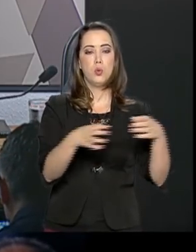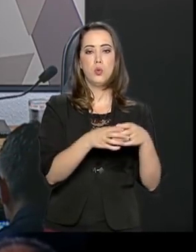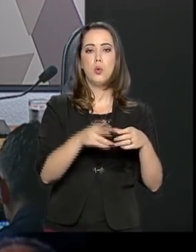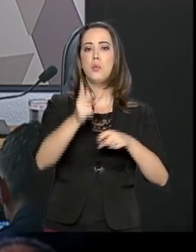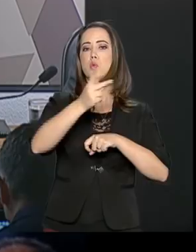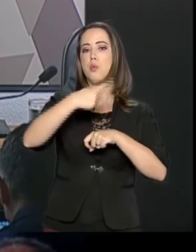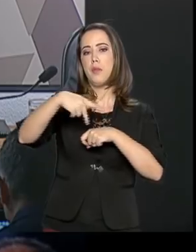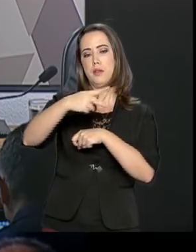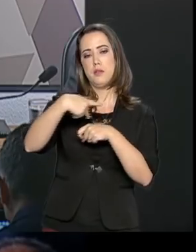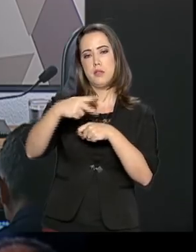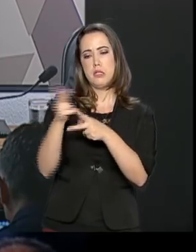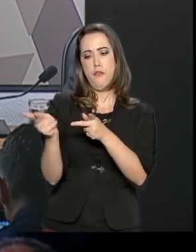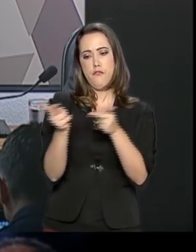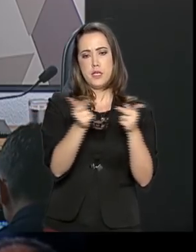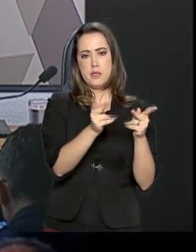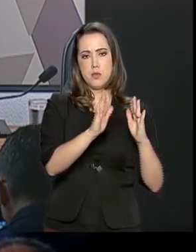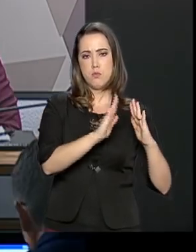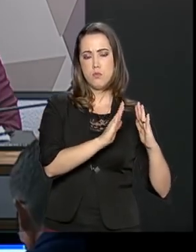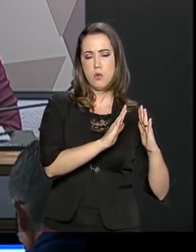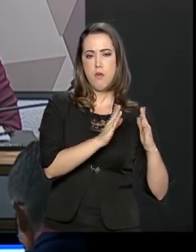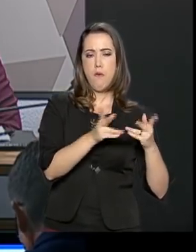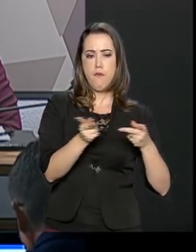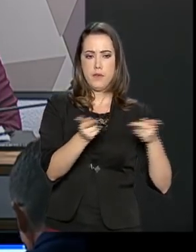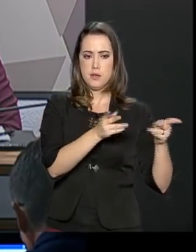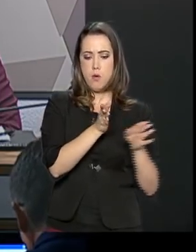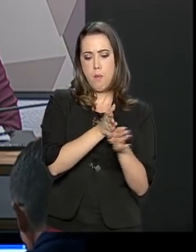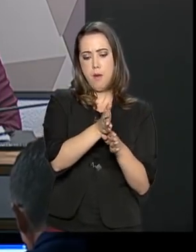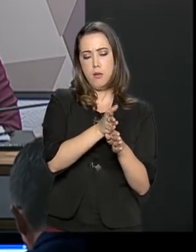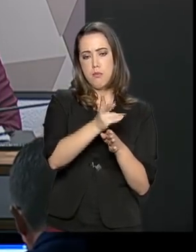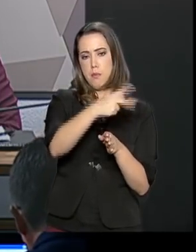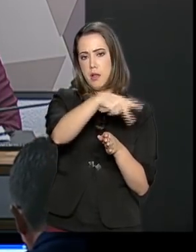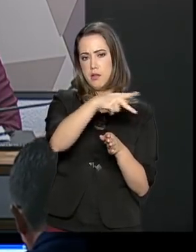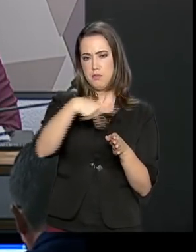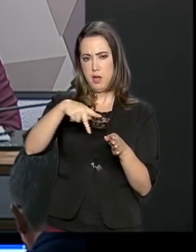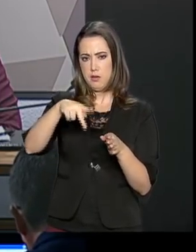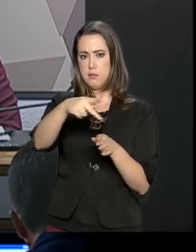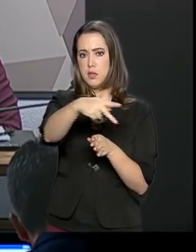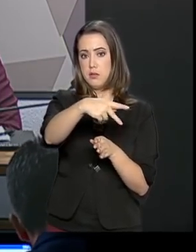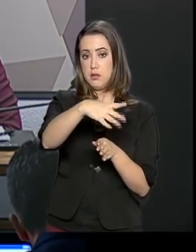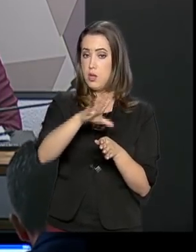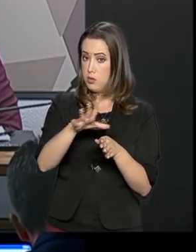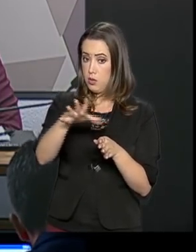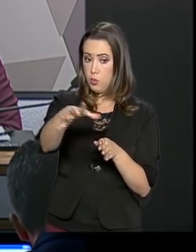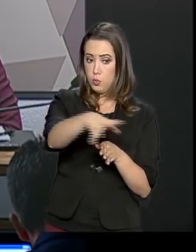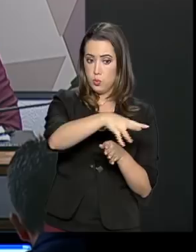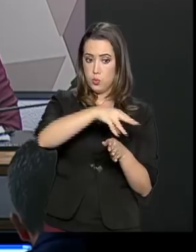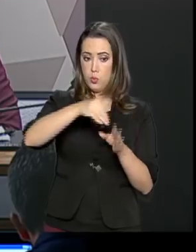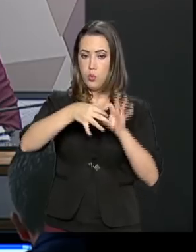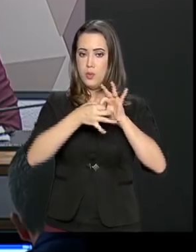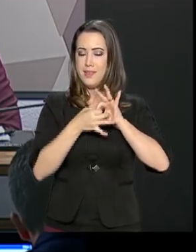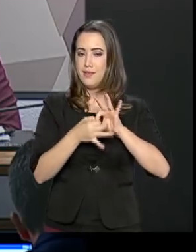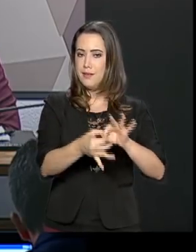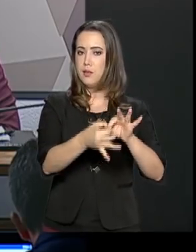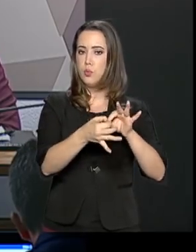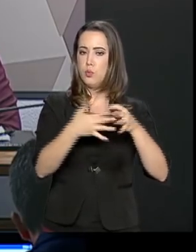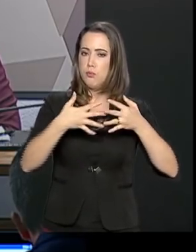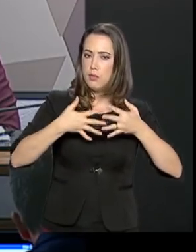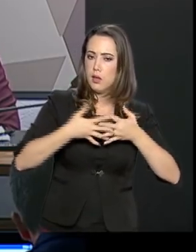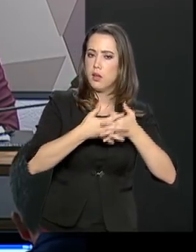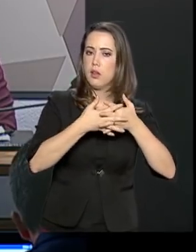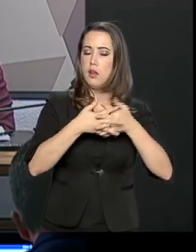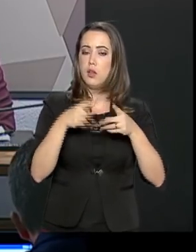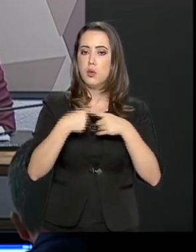dos países circunvizinhos. E esses escritórios vão trabalhar conjuntos. Por que Foz do Iguaçu? Porque há uma grande